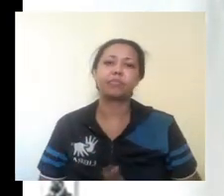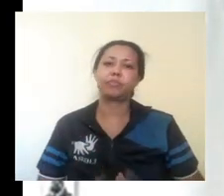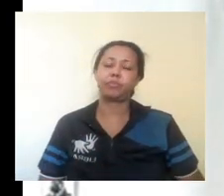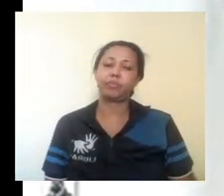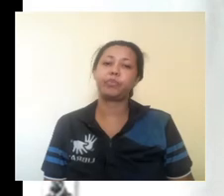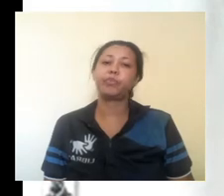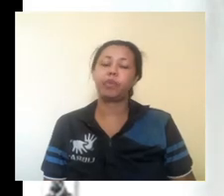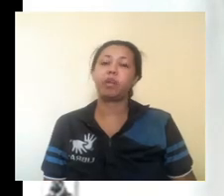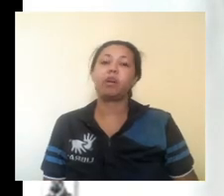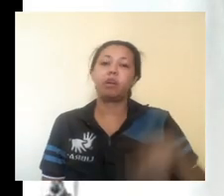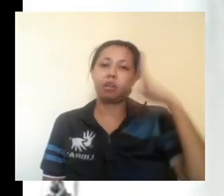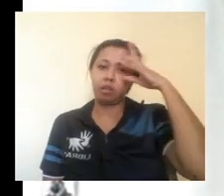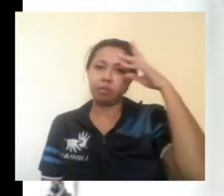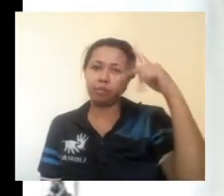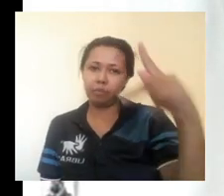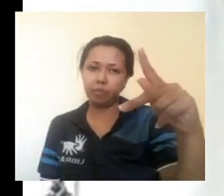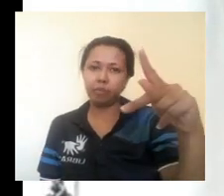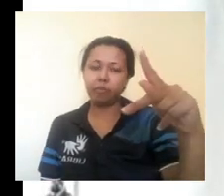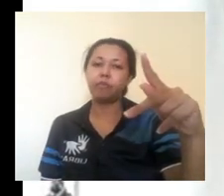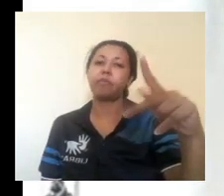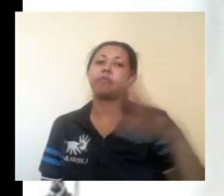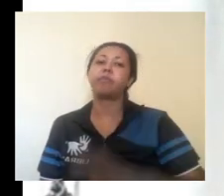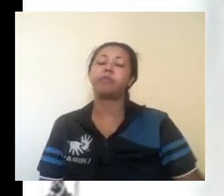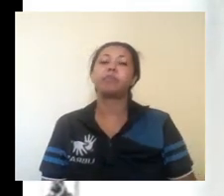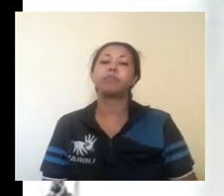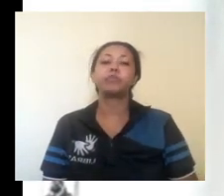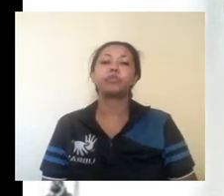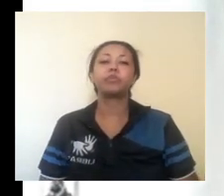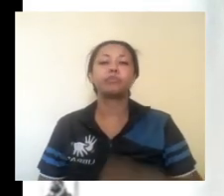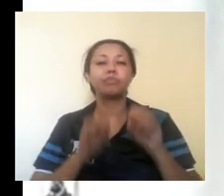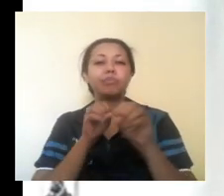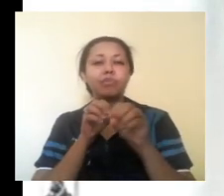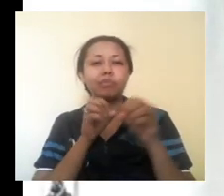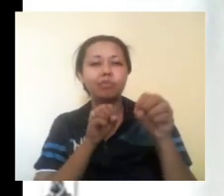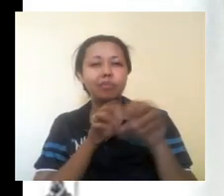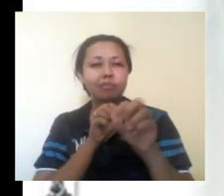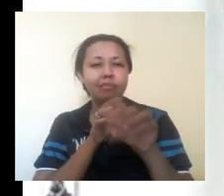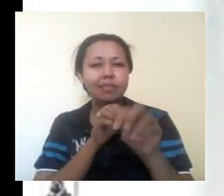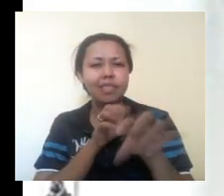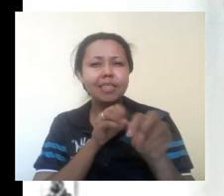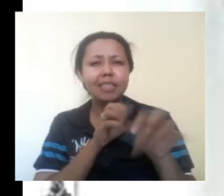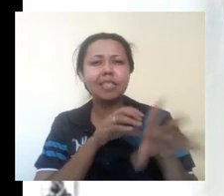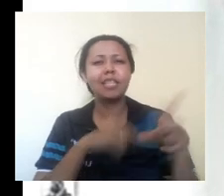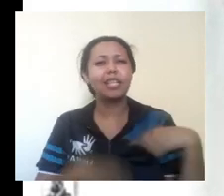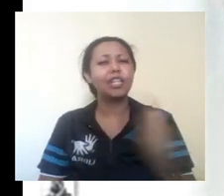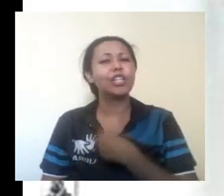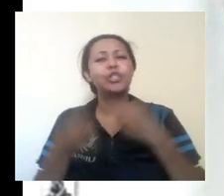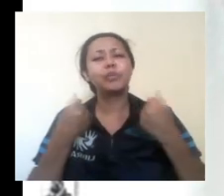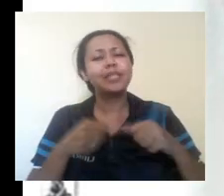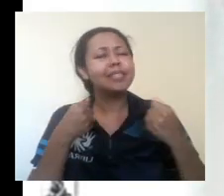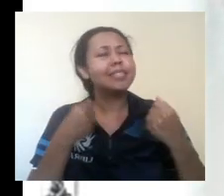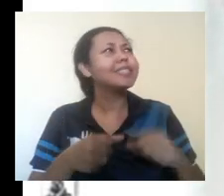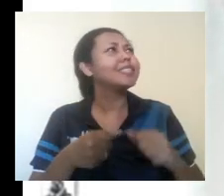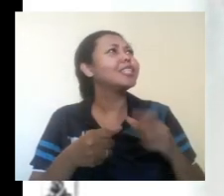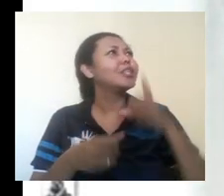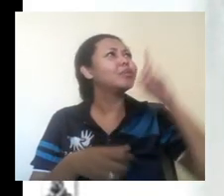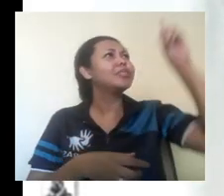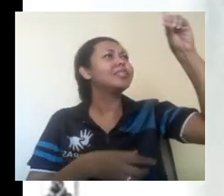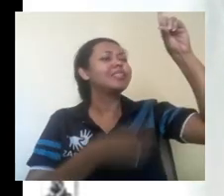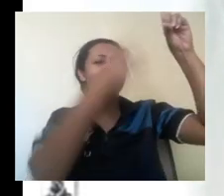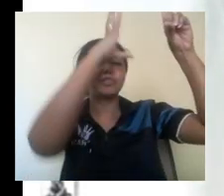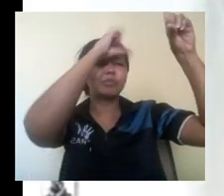coisa torpe, apenas coisas úteis. Então, que nós possamos ser cheios de Deus, cheios de coisas boas, para que nós